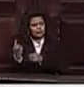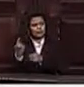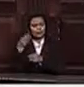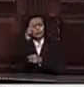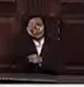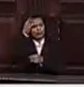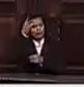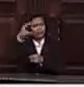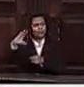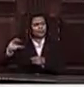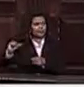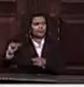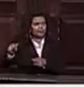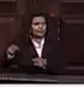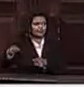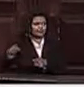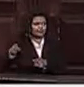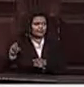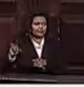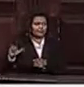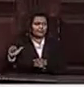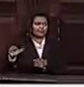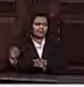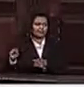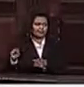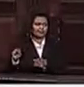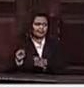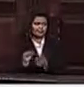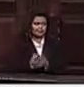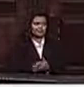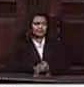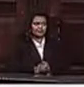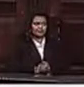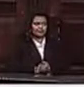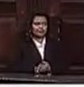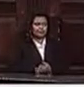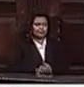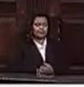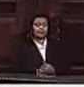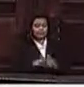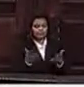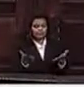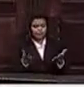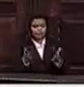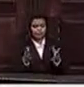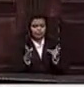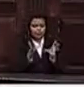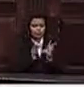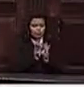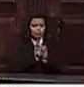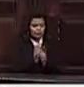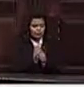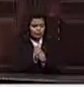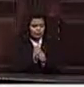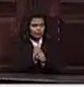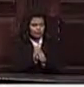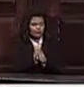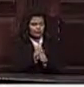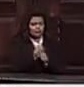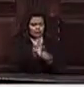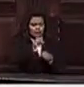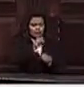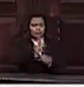esse mapa da violência elenca 843 territórios que as pessoas de